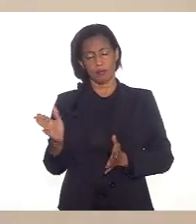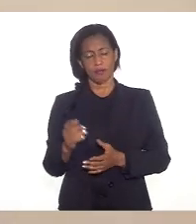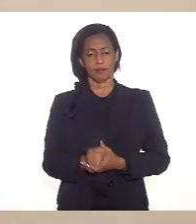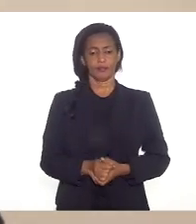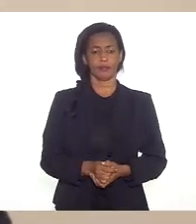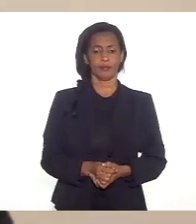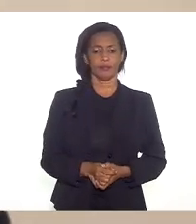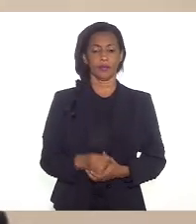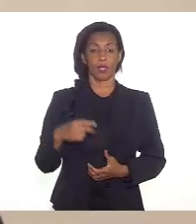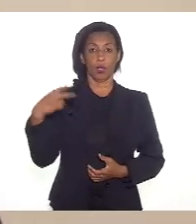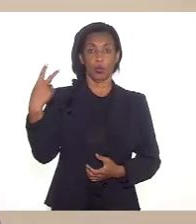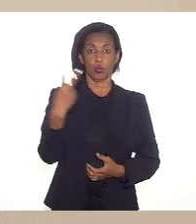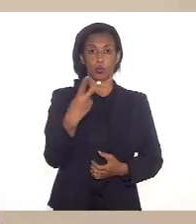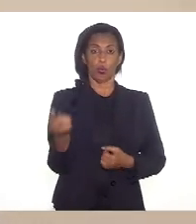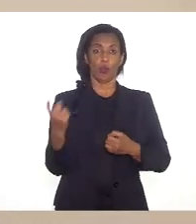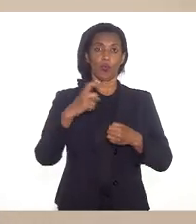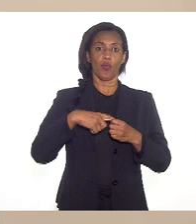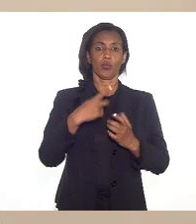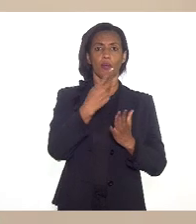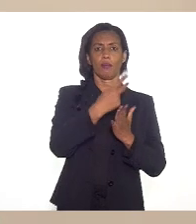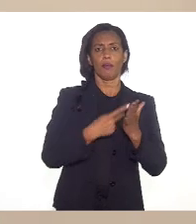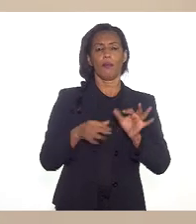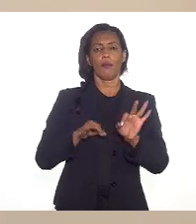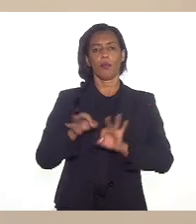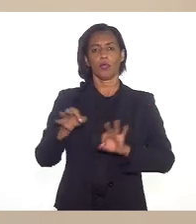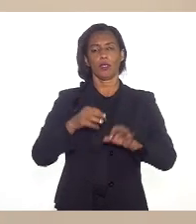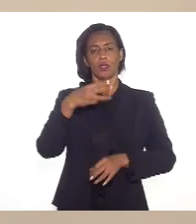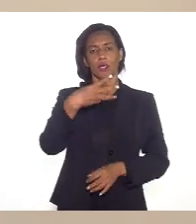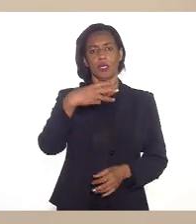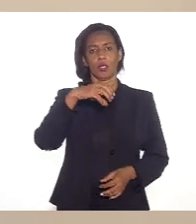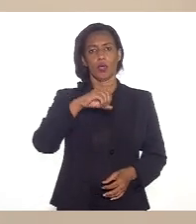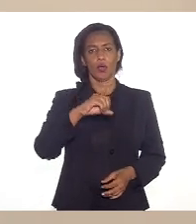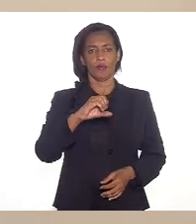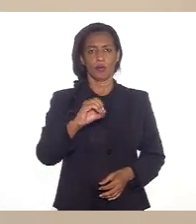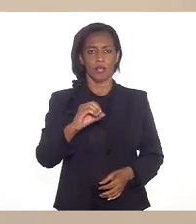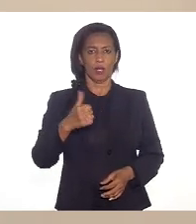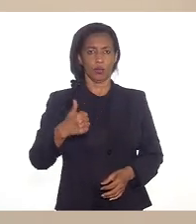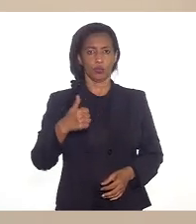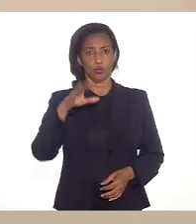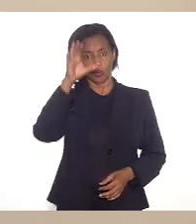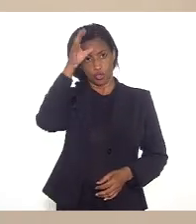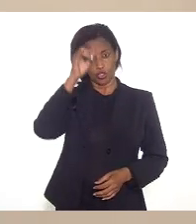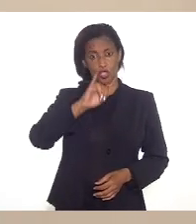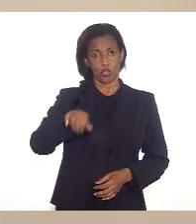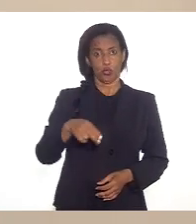então, retornando para a pauta. Projeto de lei 3901-2021, autoria da deputada Tia Ju.